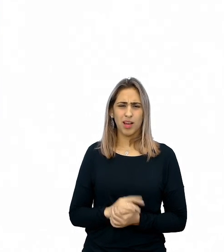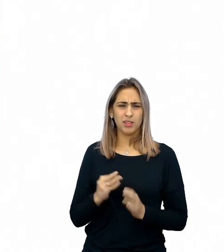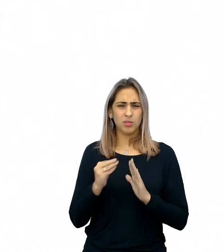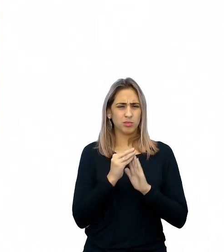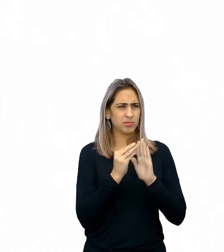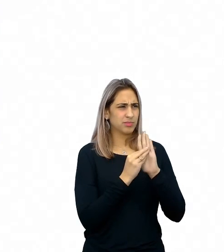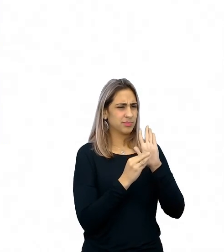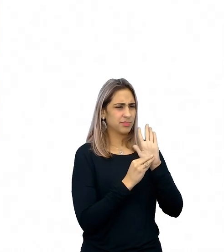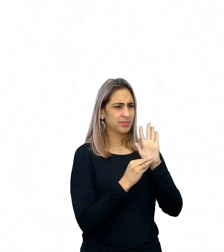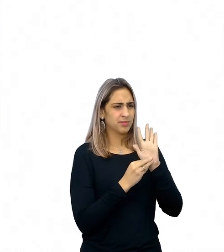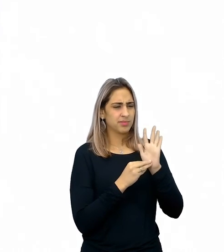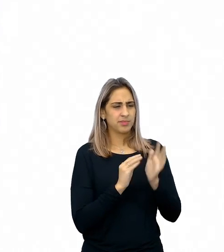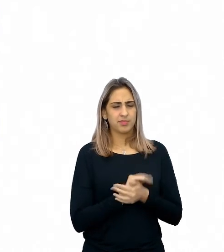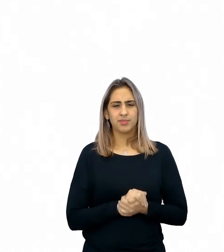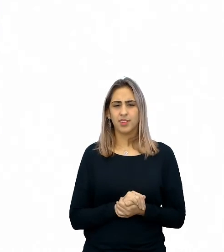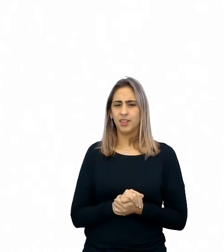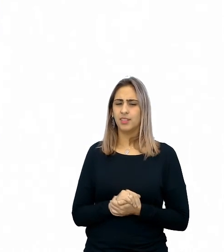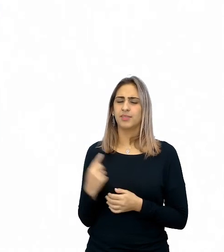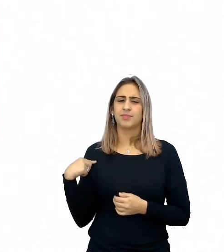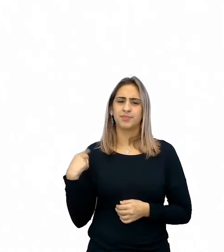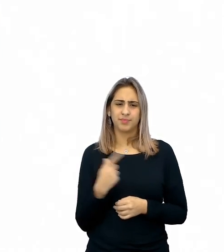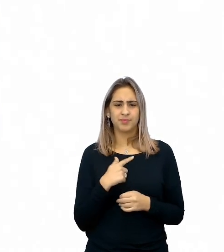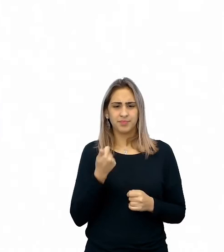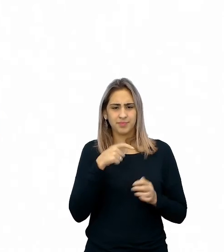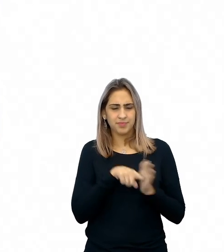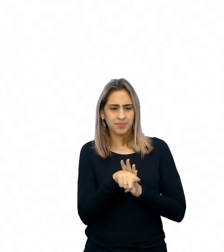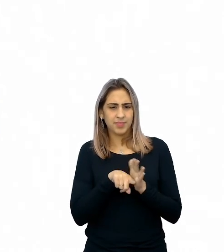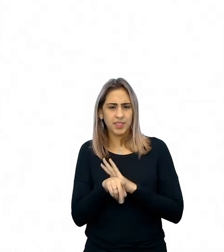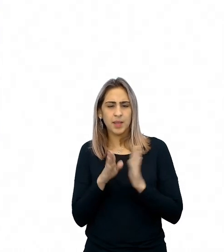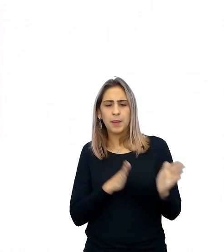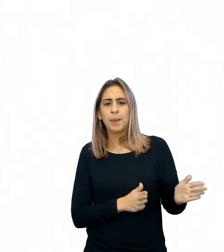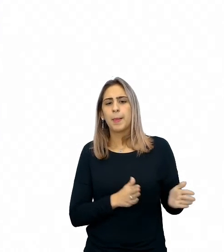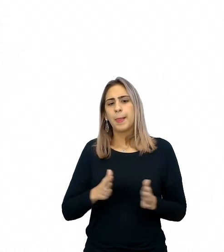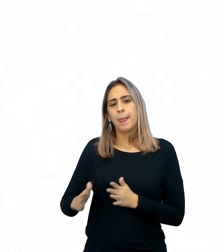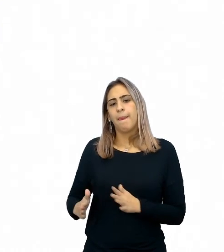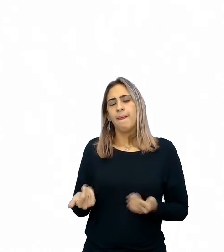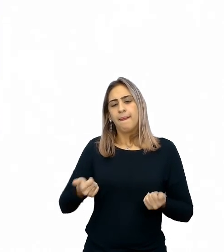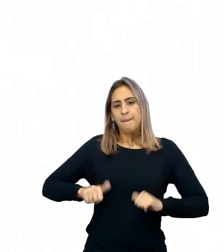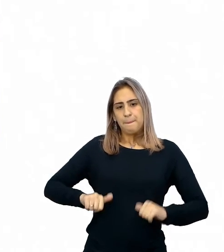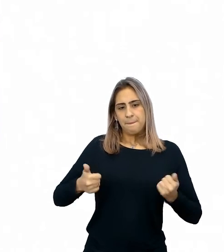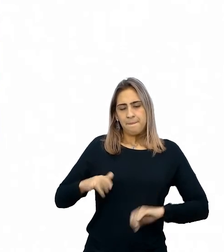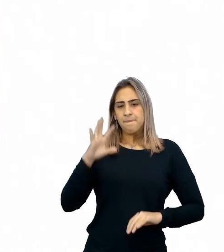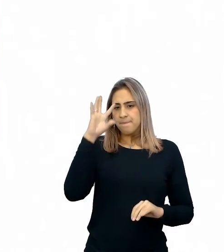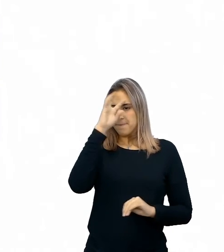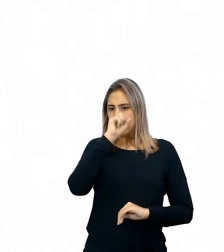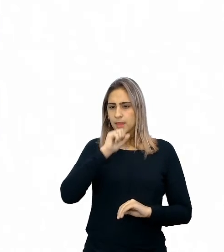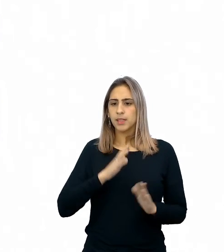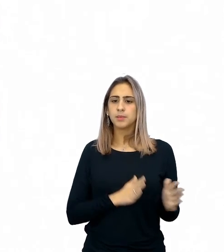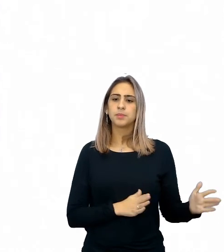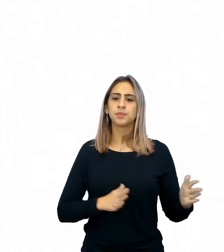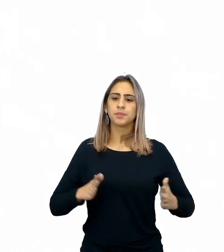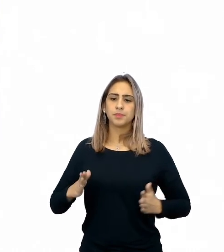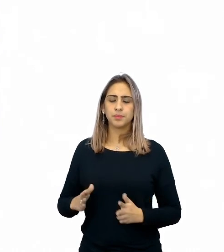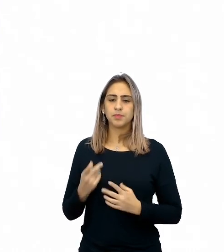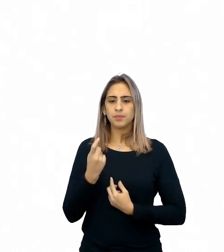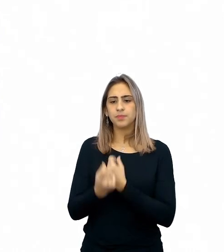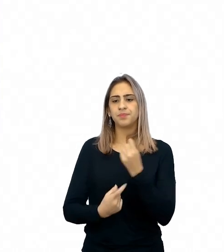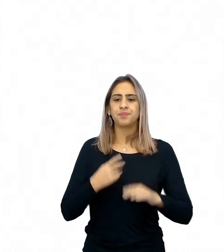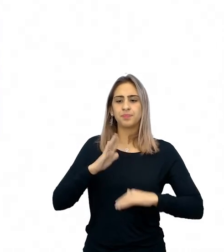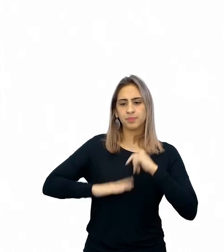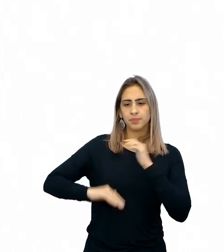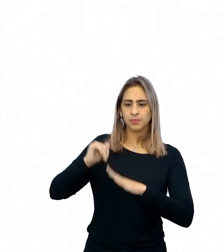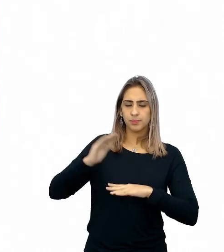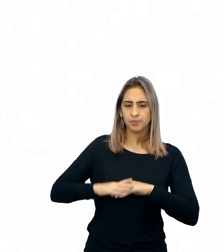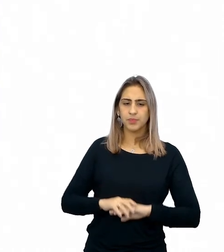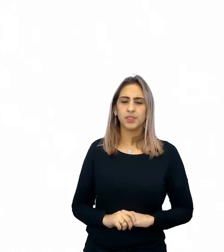No nosso encontro, nós levantamos, a partir da avaliação da aprendizagem em processo, algumas